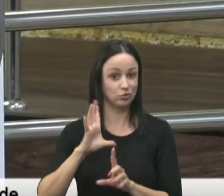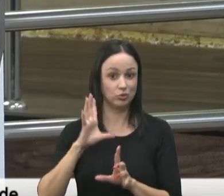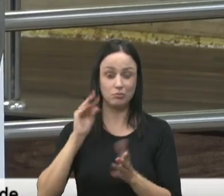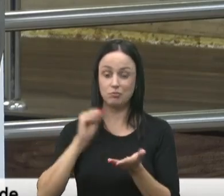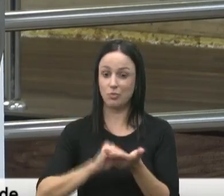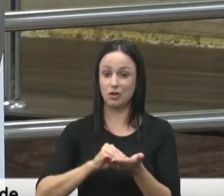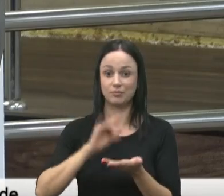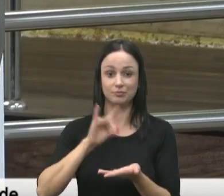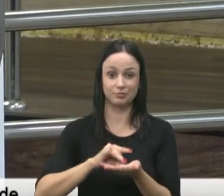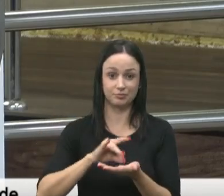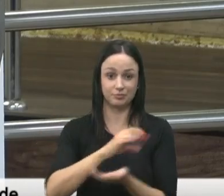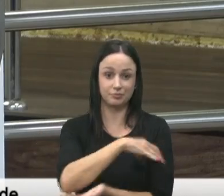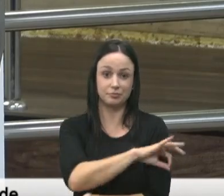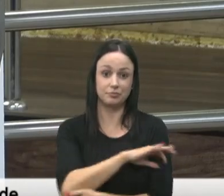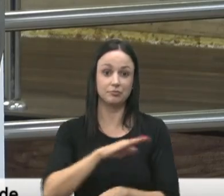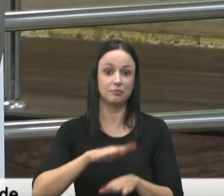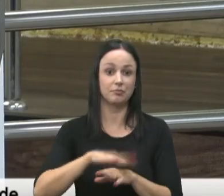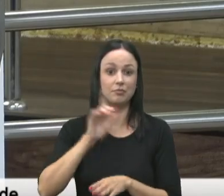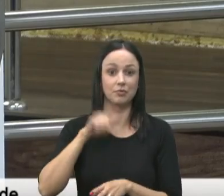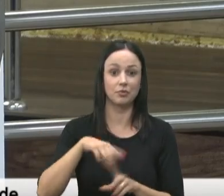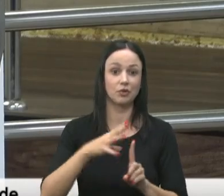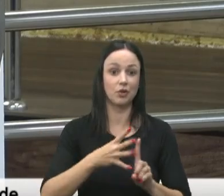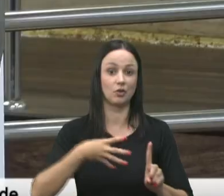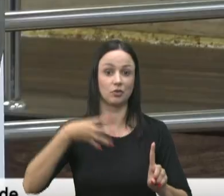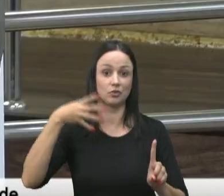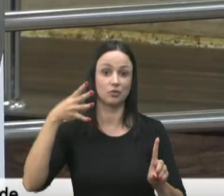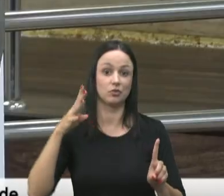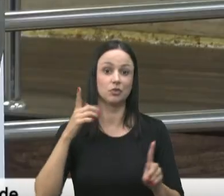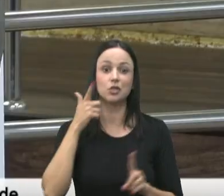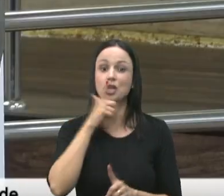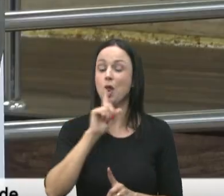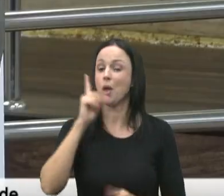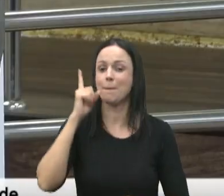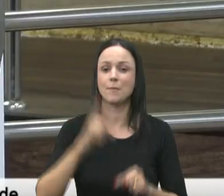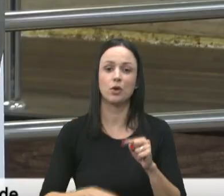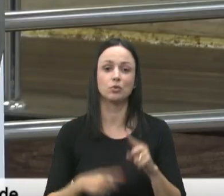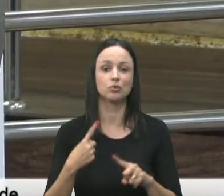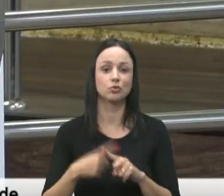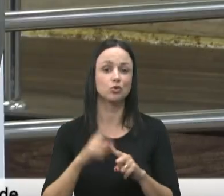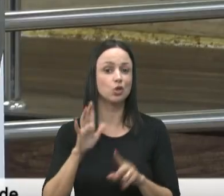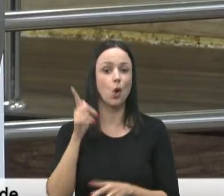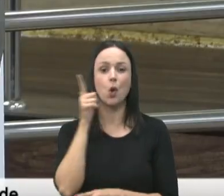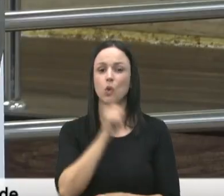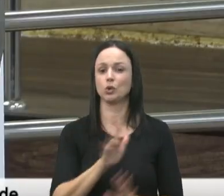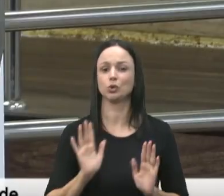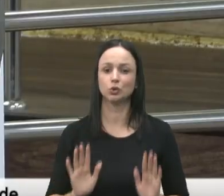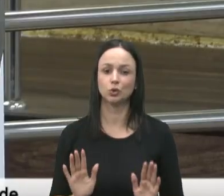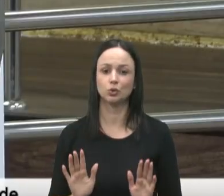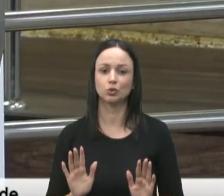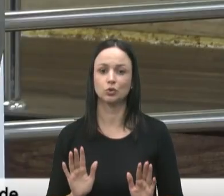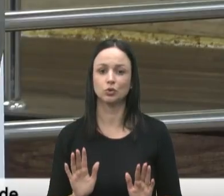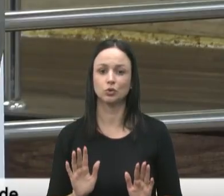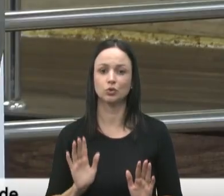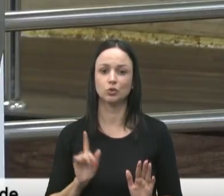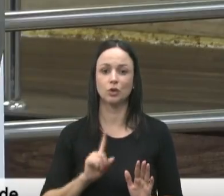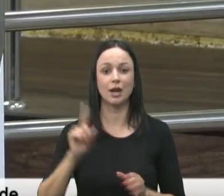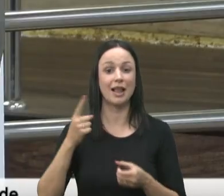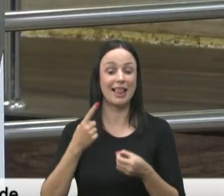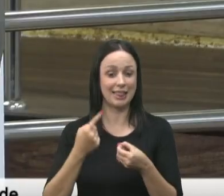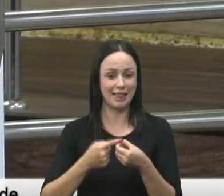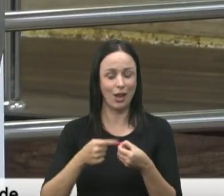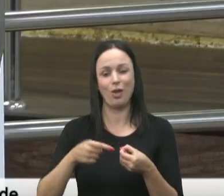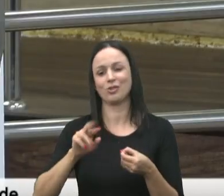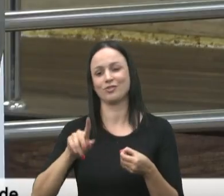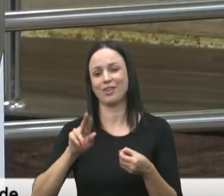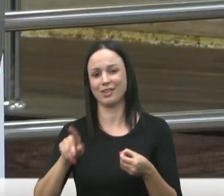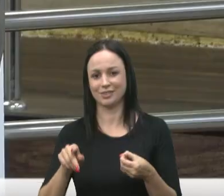digo que o prefeito mais LGBTfóbico do mundo não conseguiria impedir, porque nós já conquistamos. No interior, não. Então, como aqui